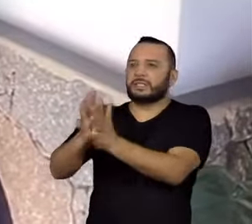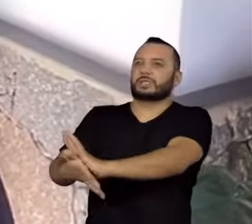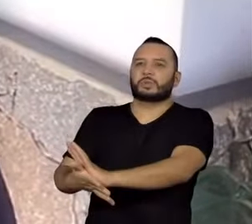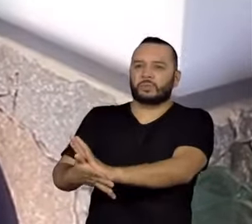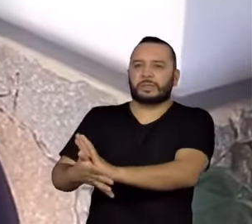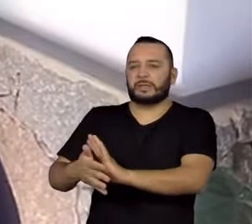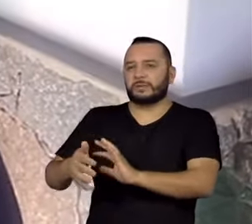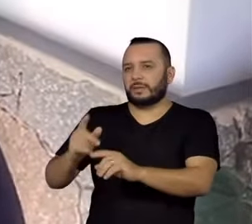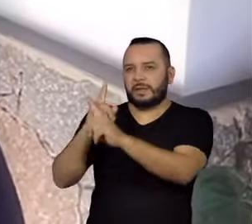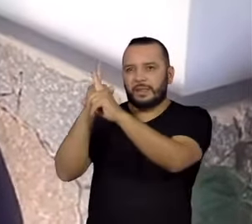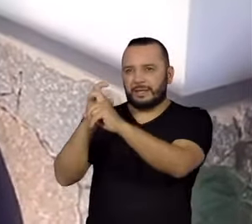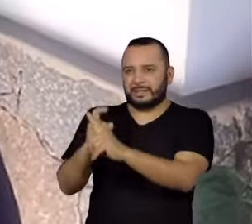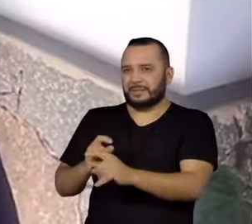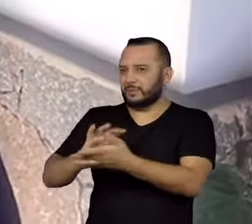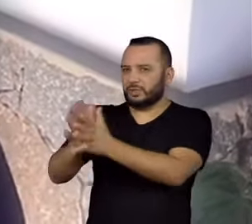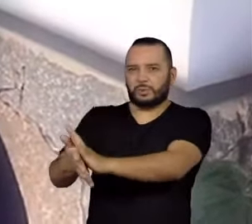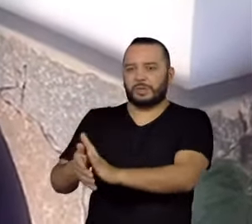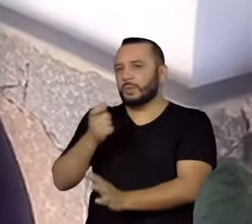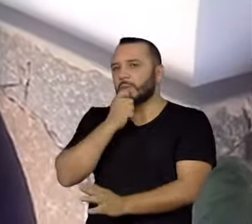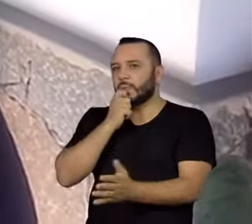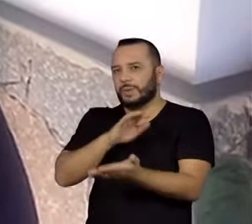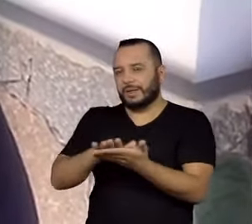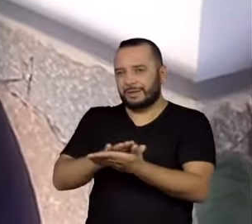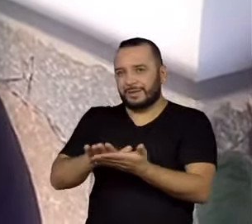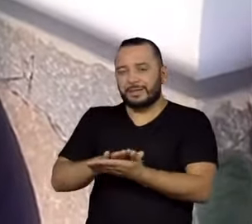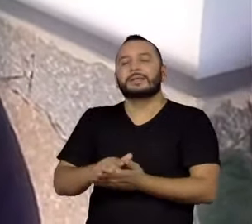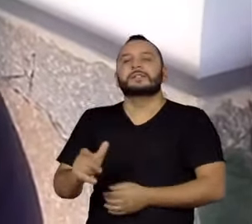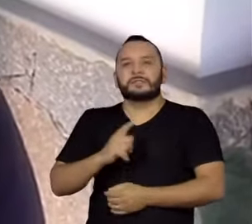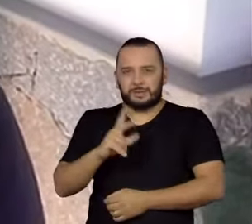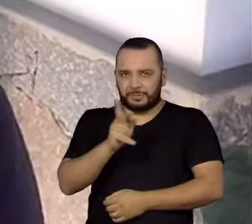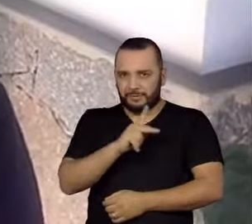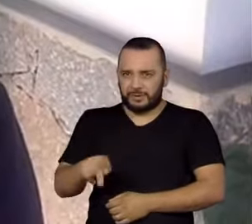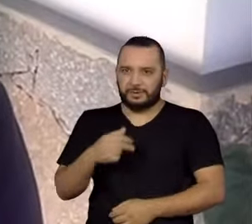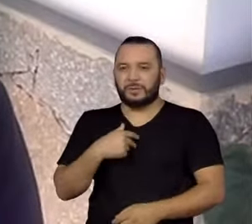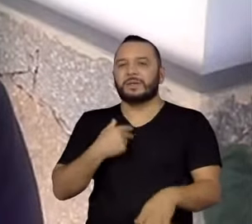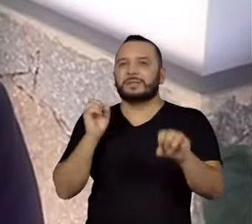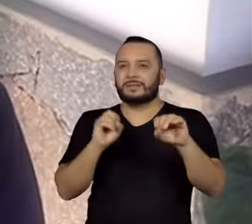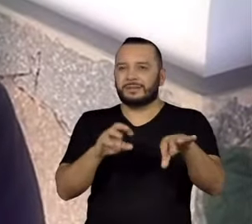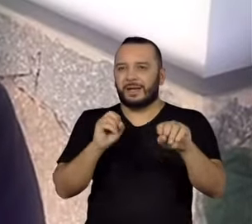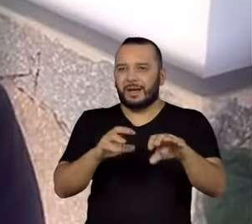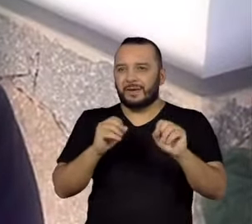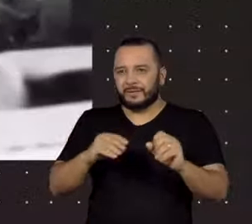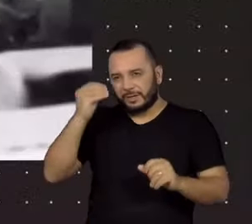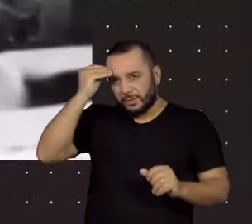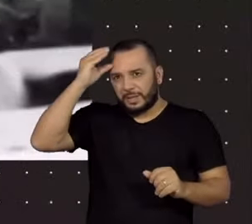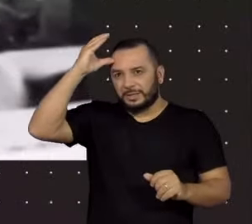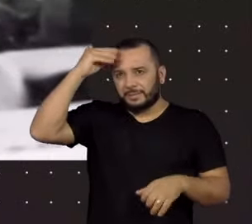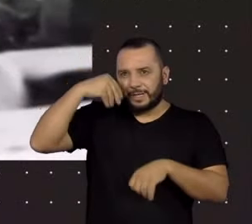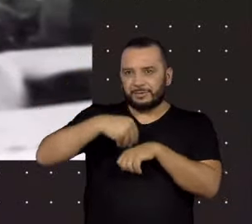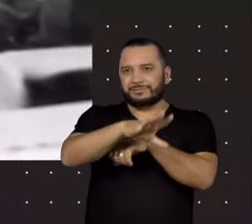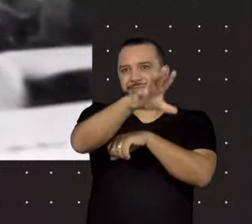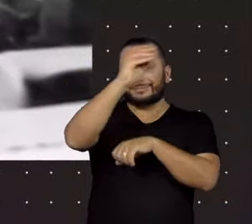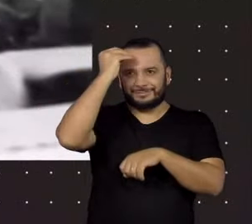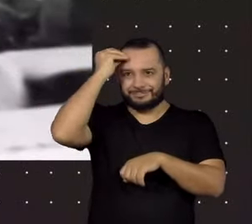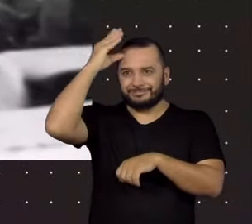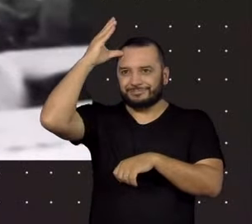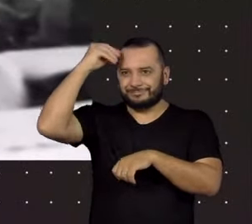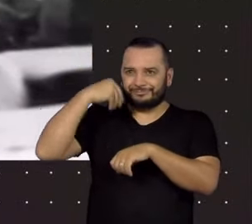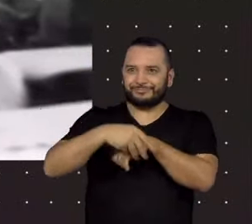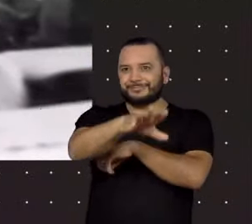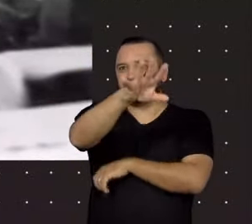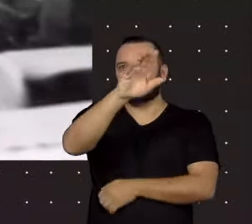e que lecionavam e transmitiam os seus conhecimentos. Foi um período muito